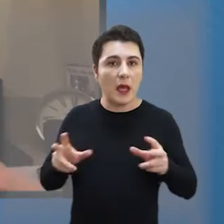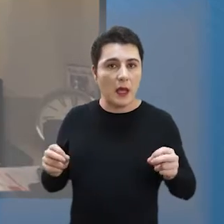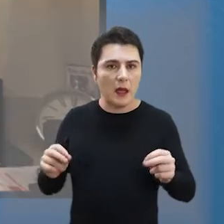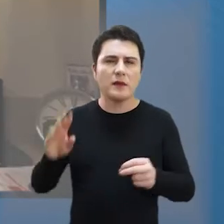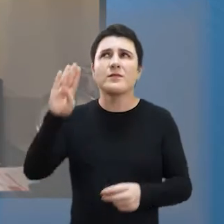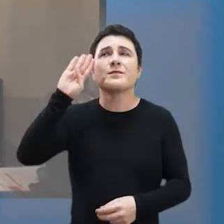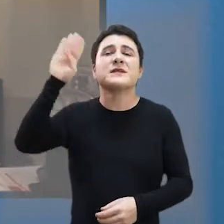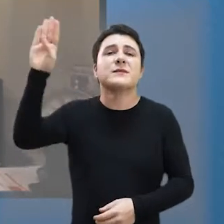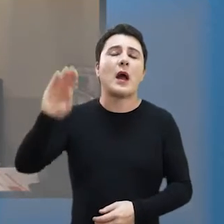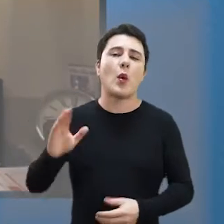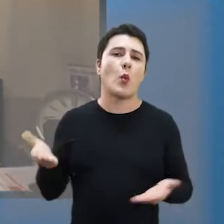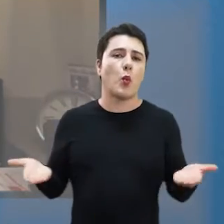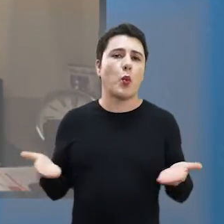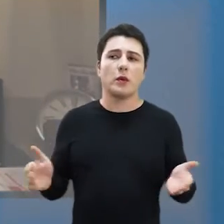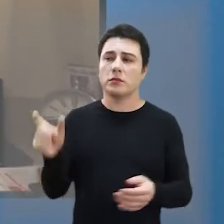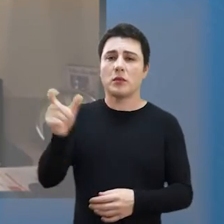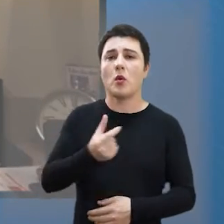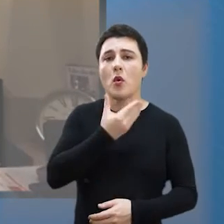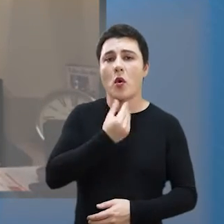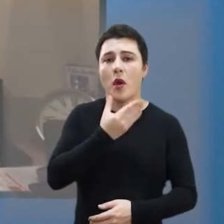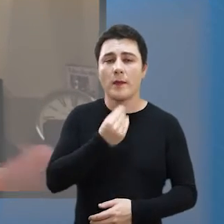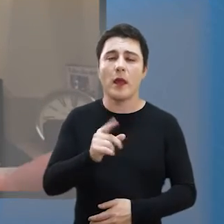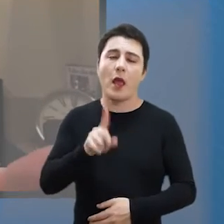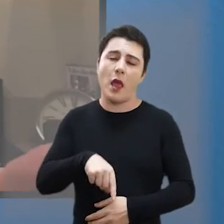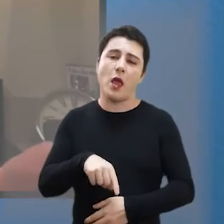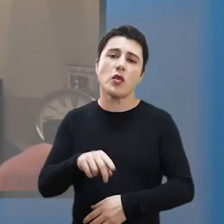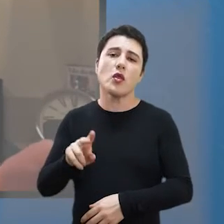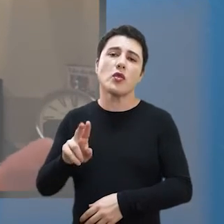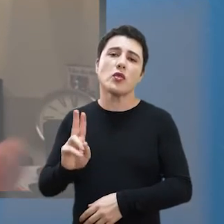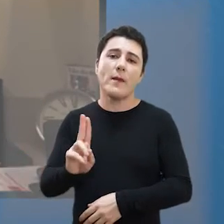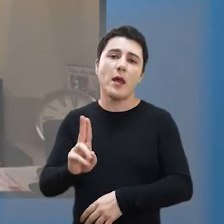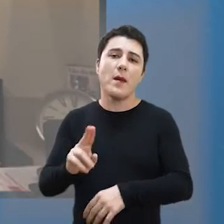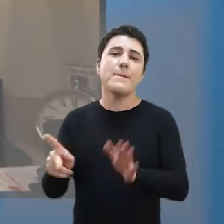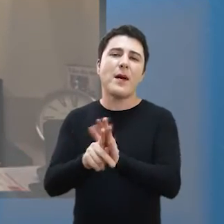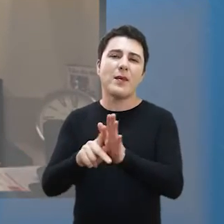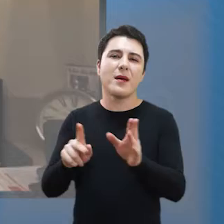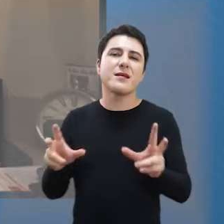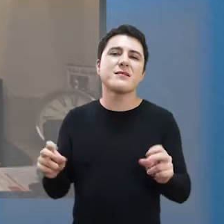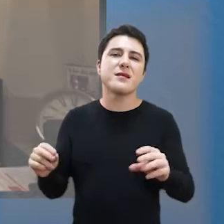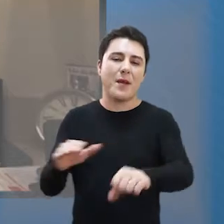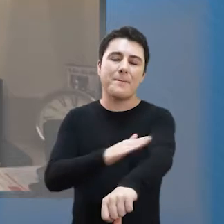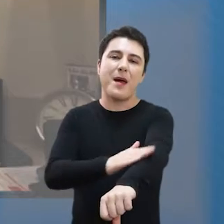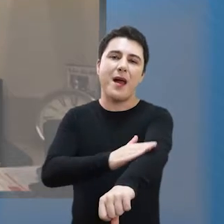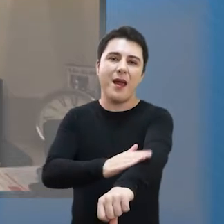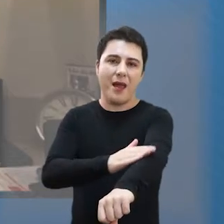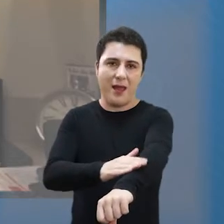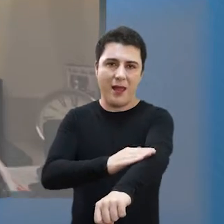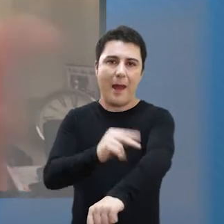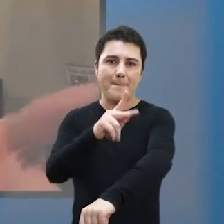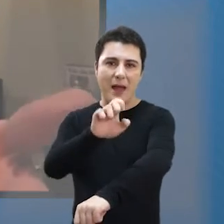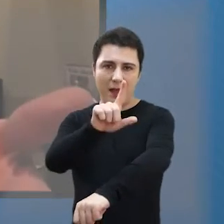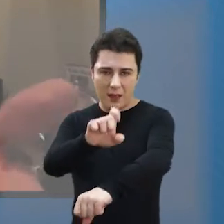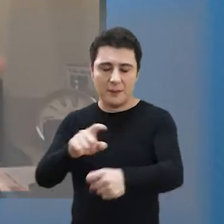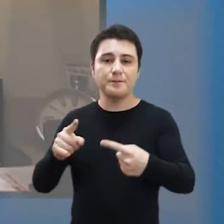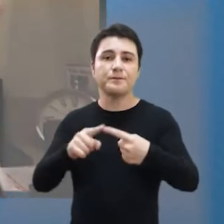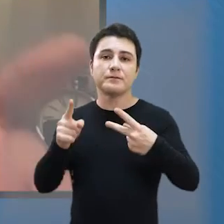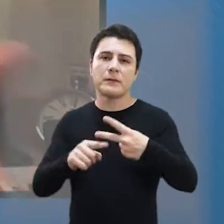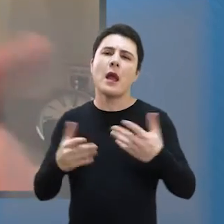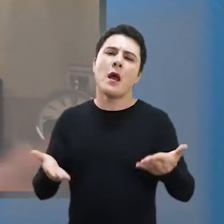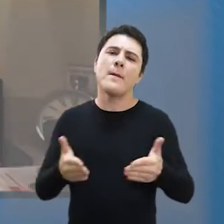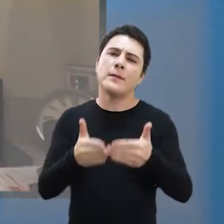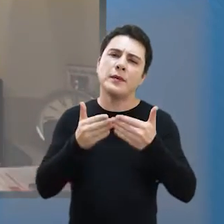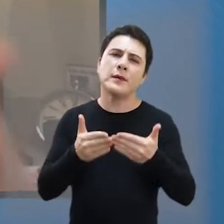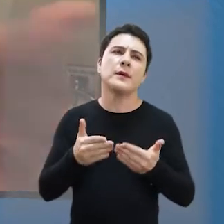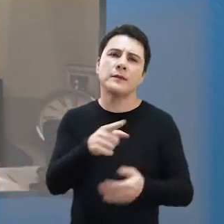vamos falar, o principal câncer no homem seria o carcinoma basocelular, o de pele, seria o primeiro. O segundo já vem, por